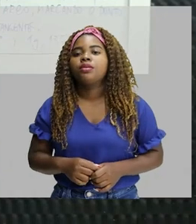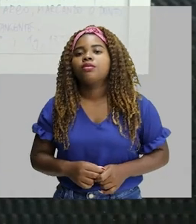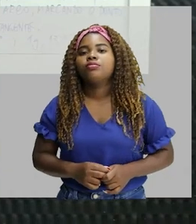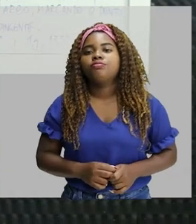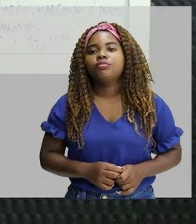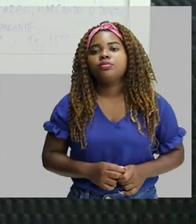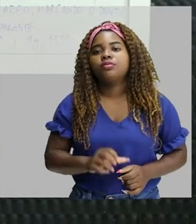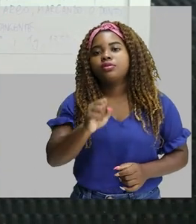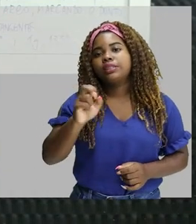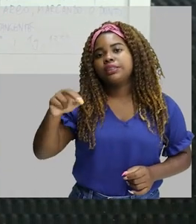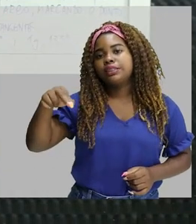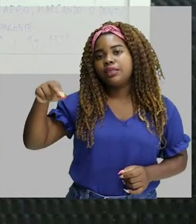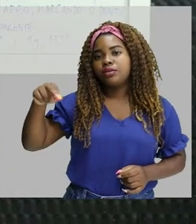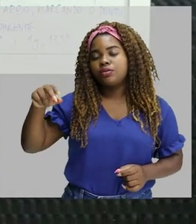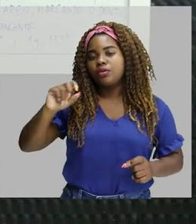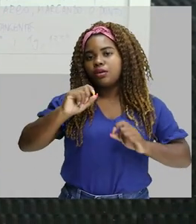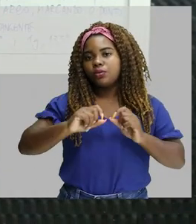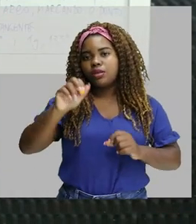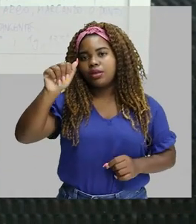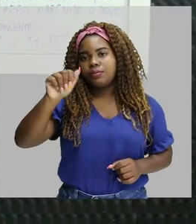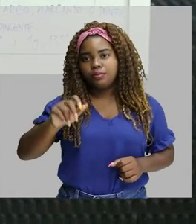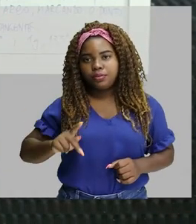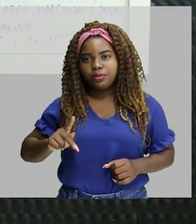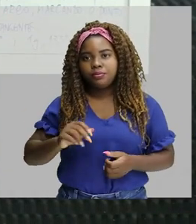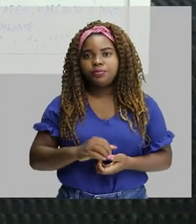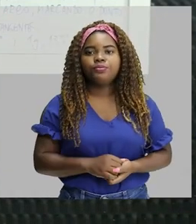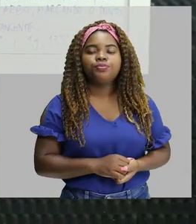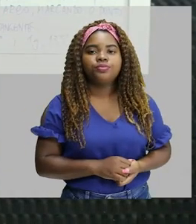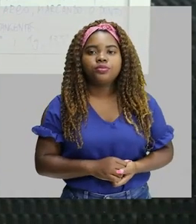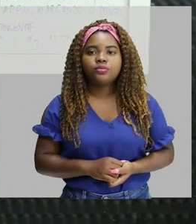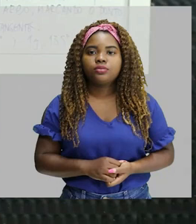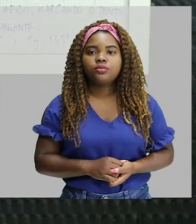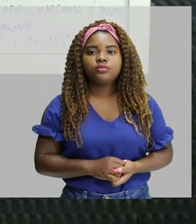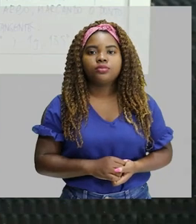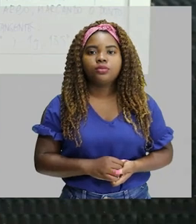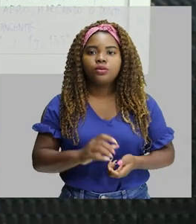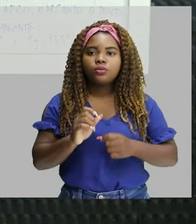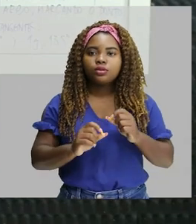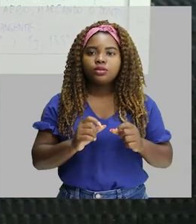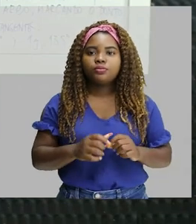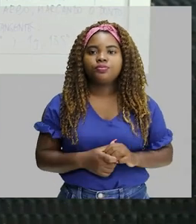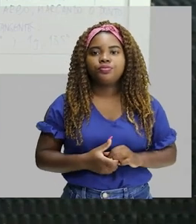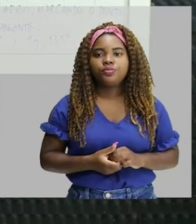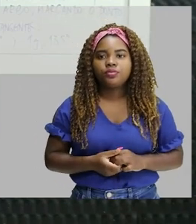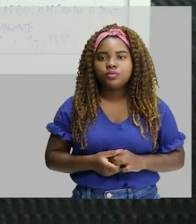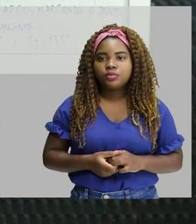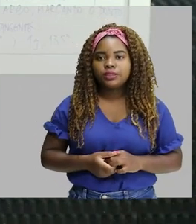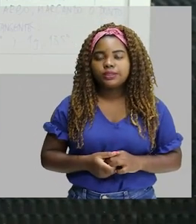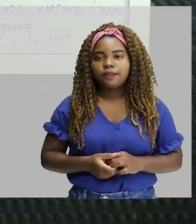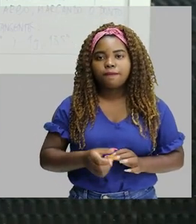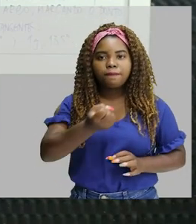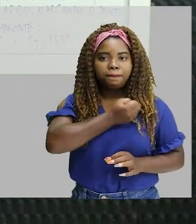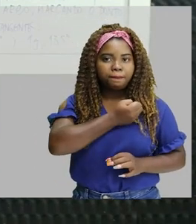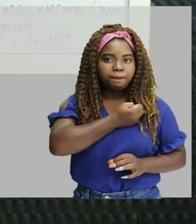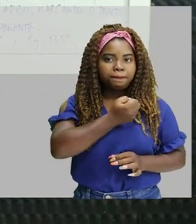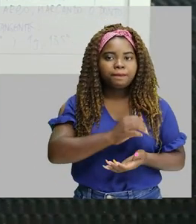desse arco ap é justamente essa medida aqui ó porque esse valor